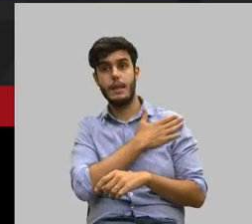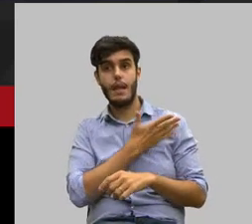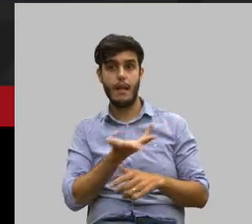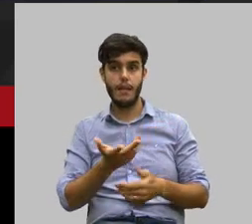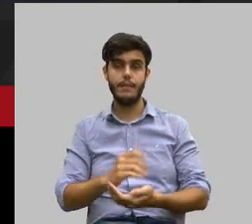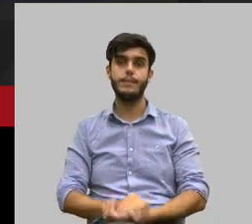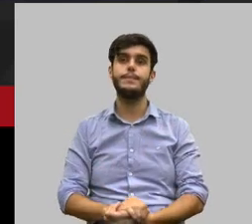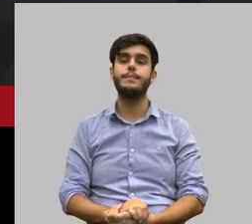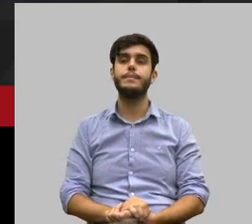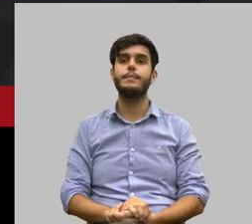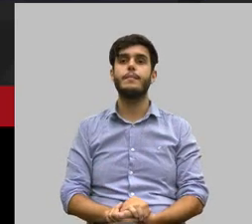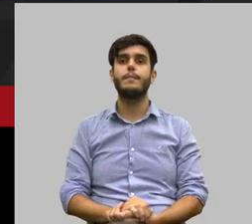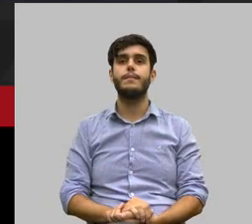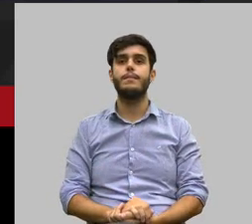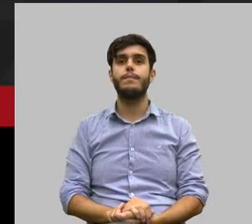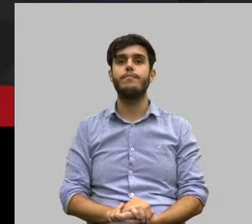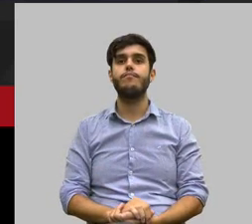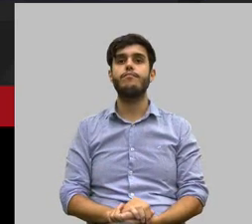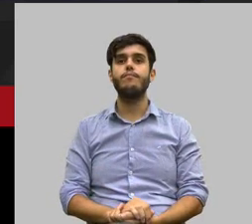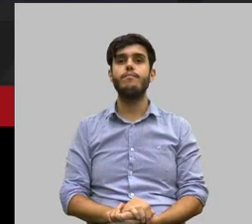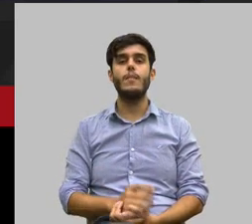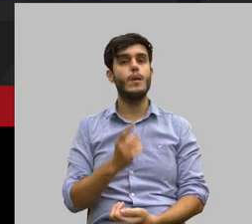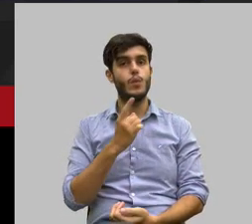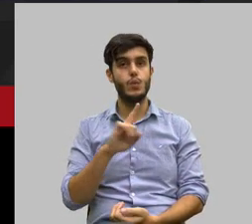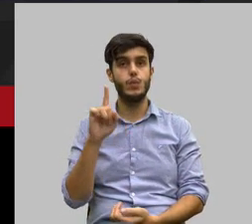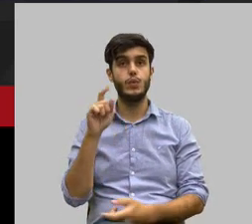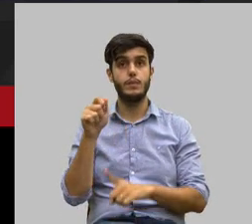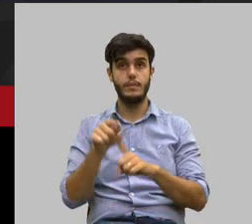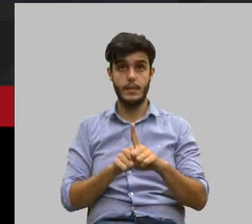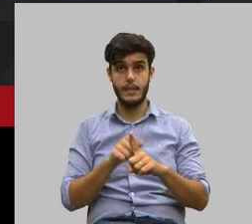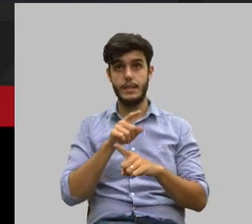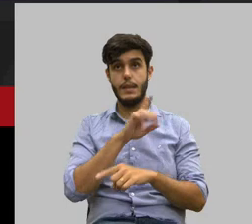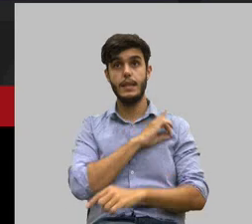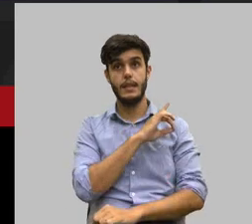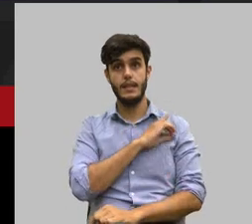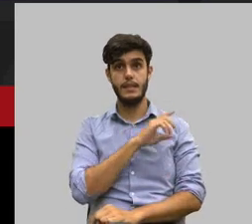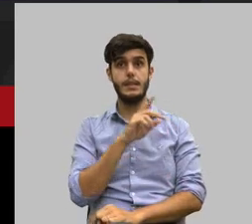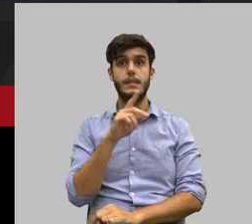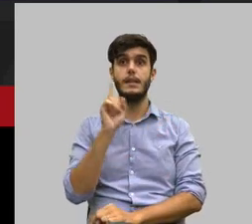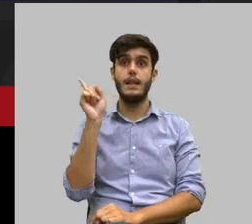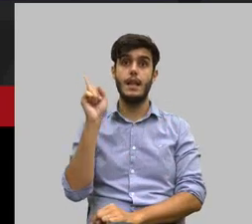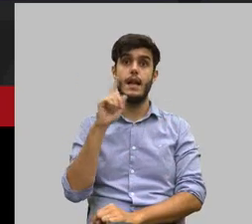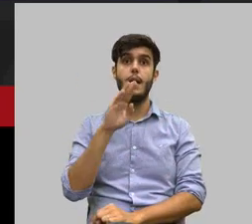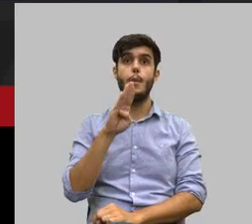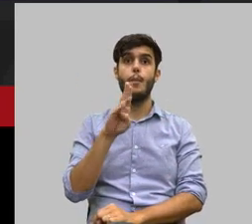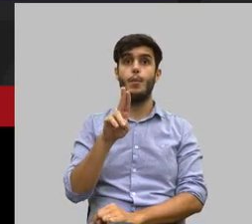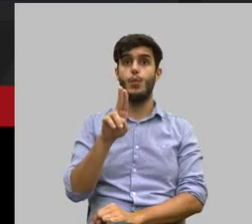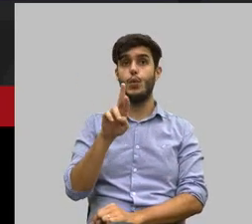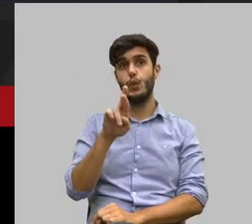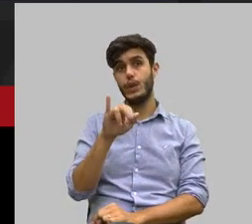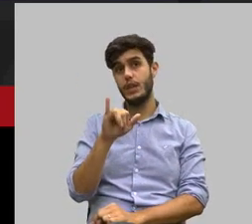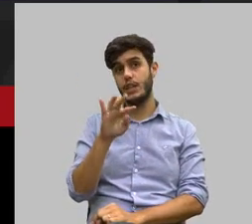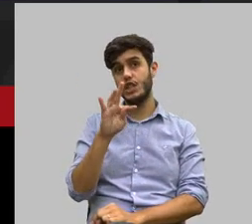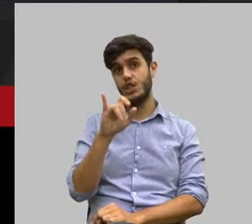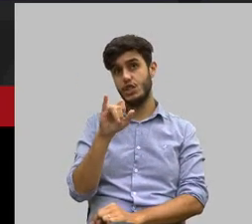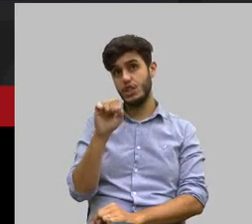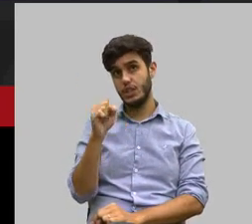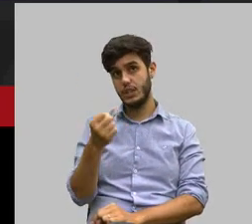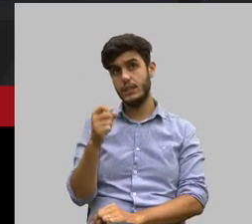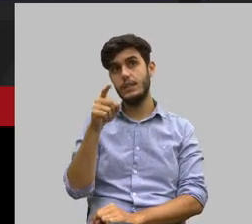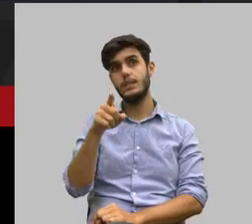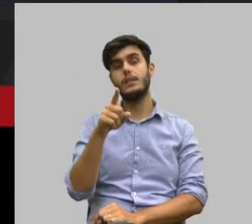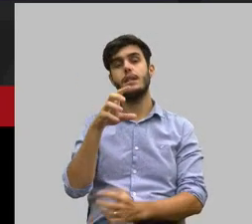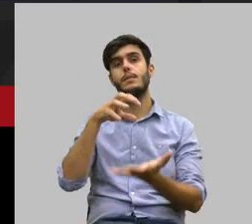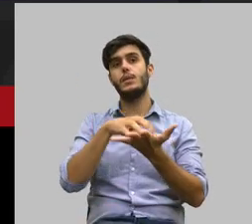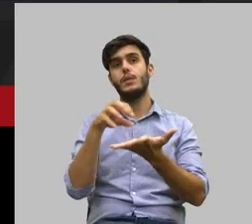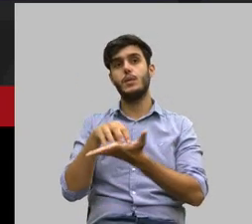eh no último mês a delegacia de plantão né o plantão digital em Buritis e que Visa atender os municípios de Buritis